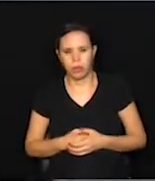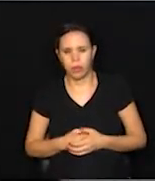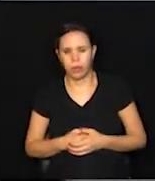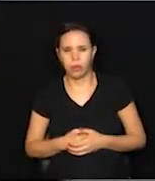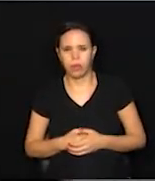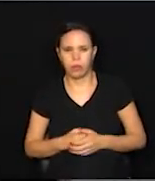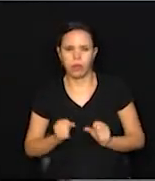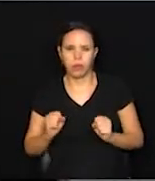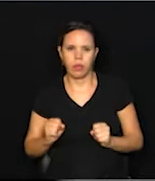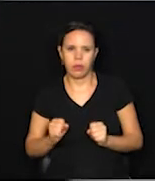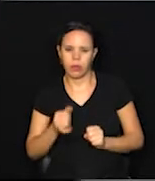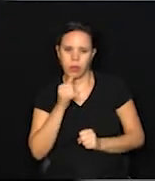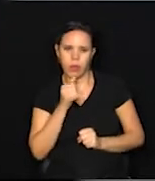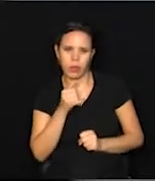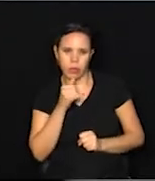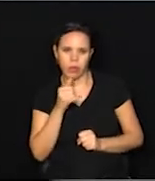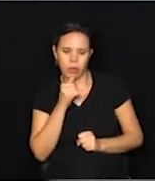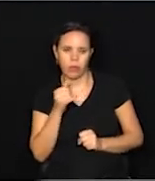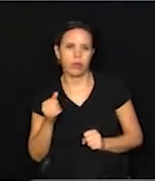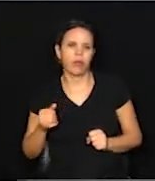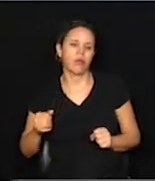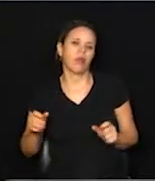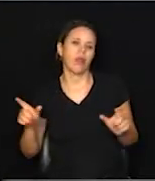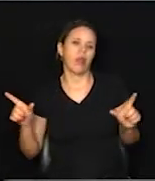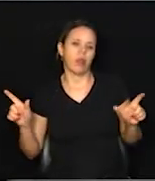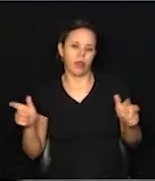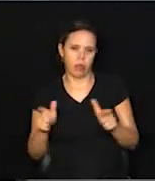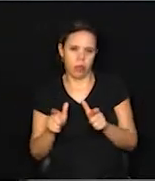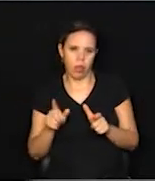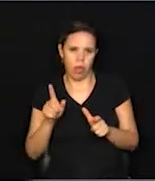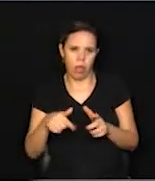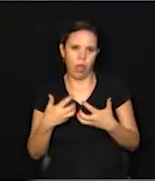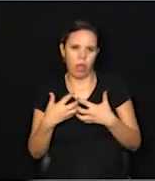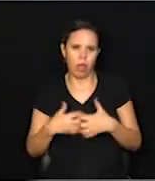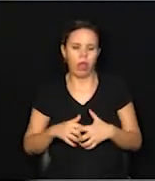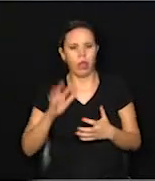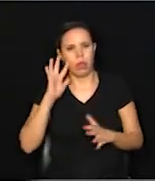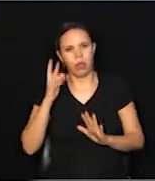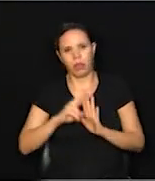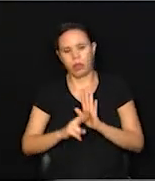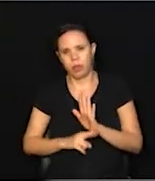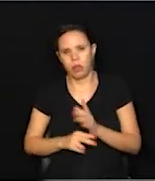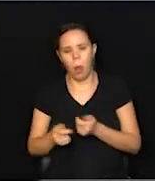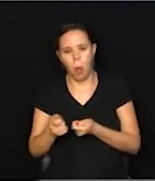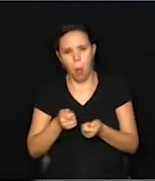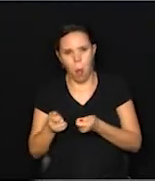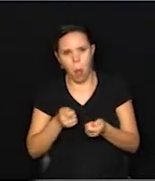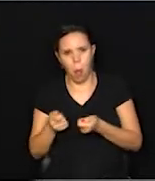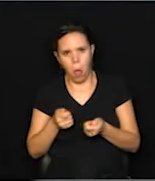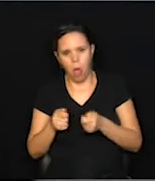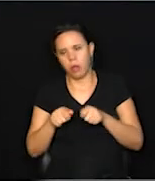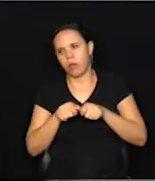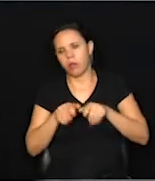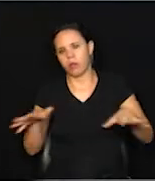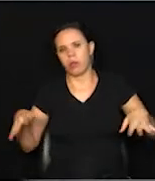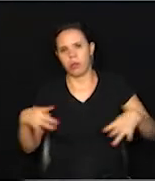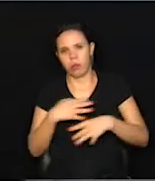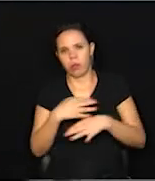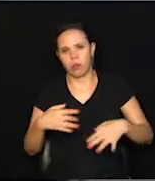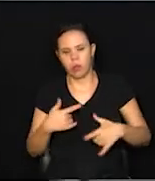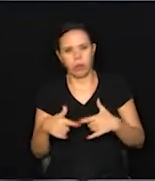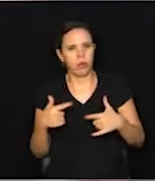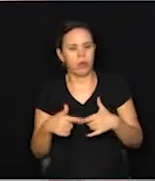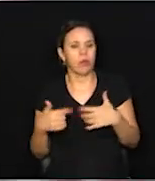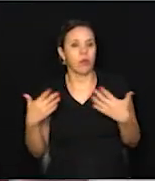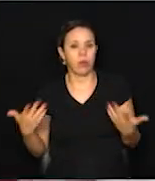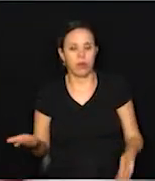provavelmente essa desaceleração foi reflexo dessas medidas de contenção da disseminação do vírus. O problema é